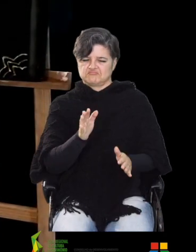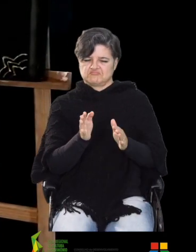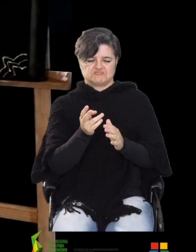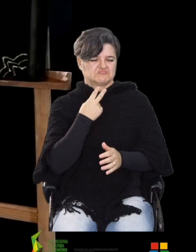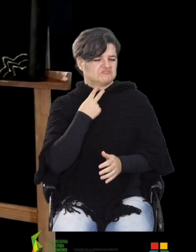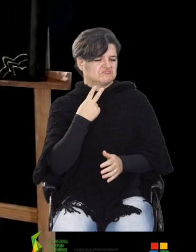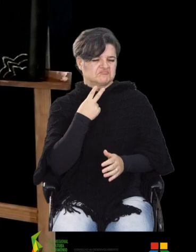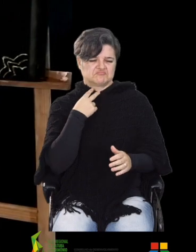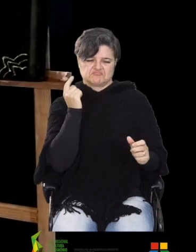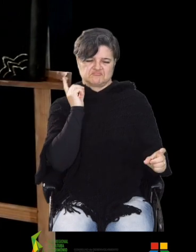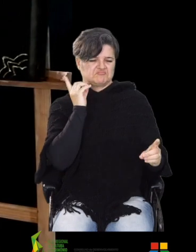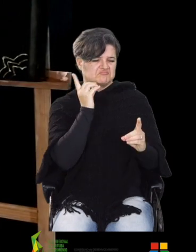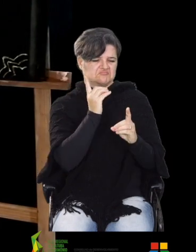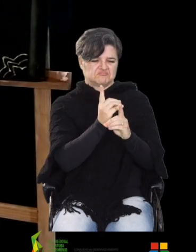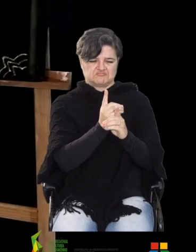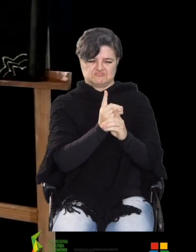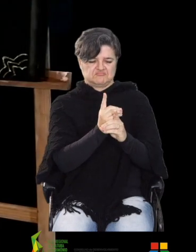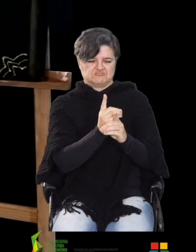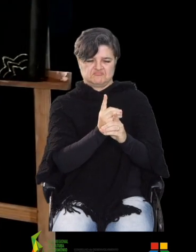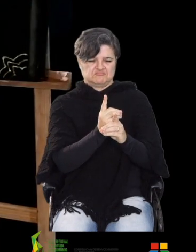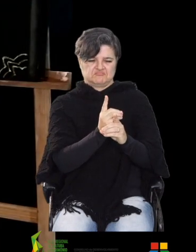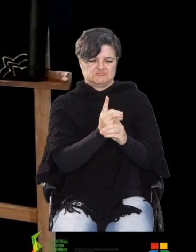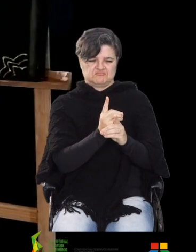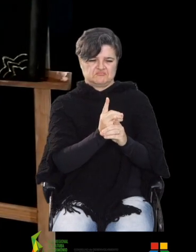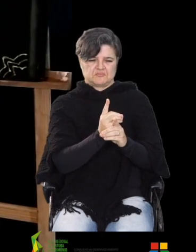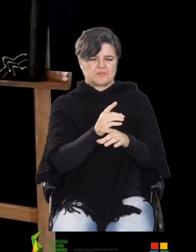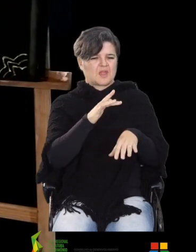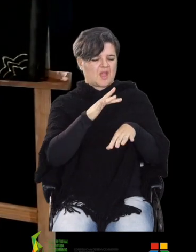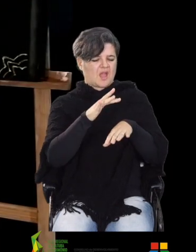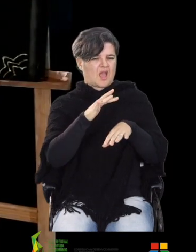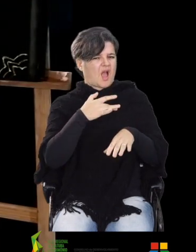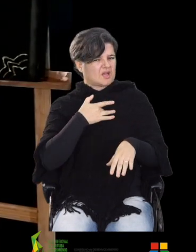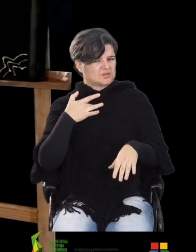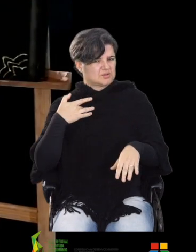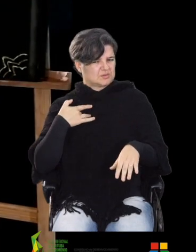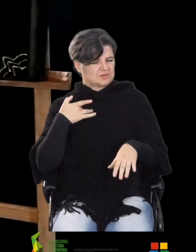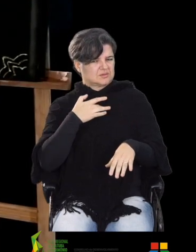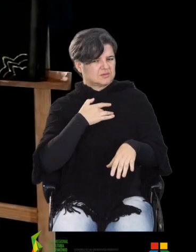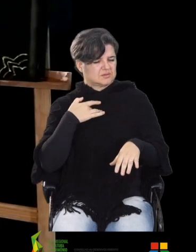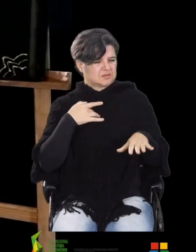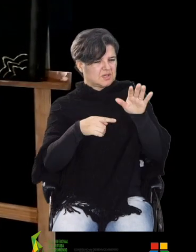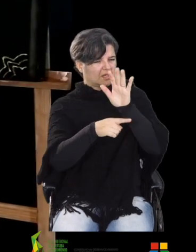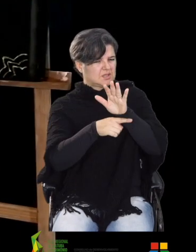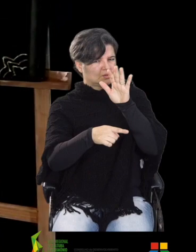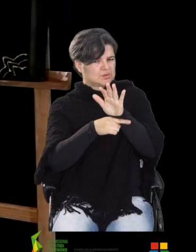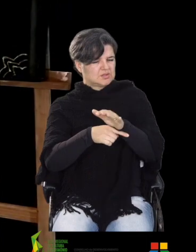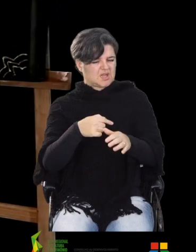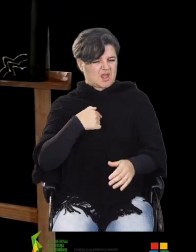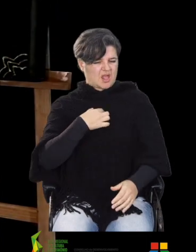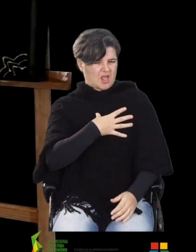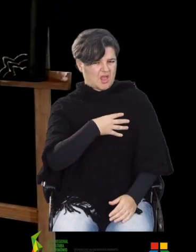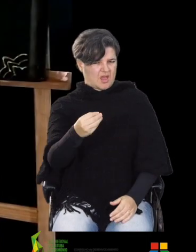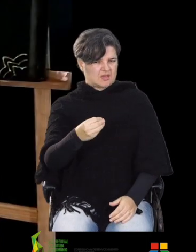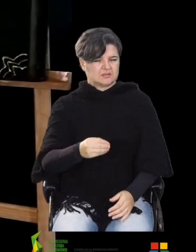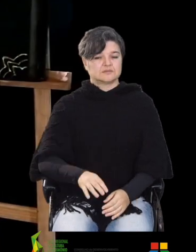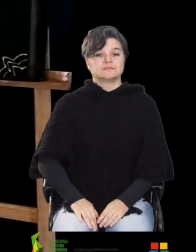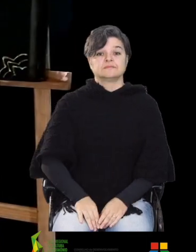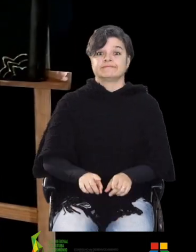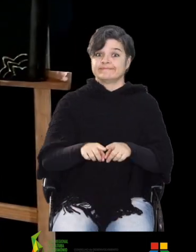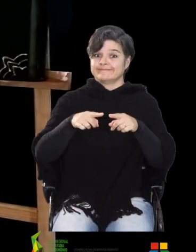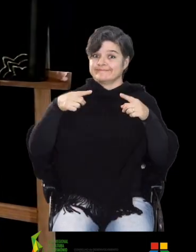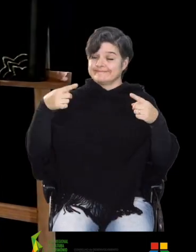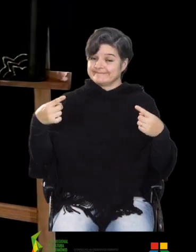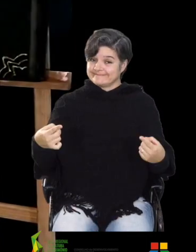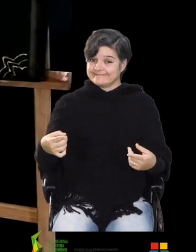de tudo aqui a menina coisas a minha menina é mas tanto tanto